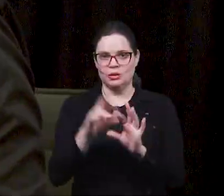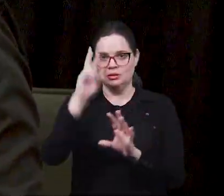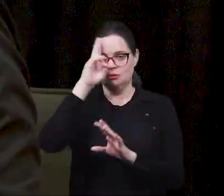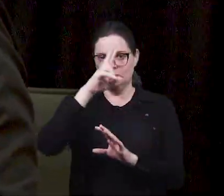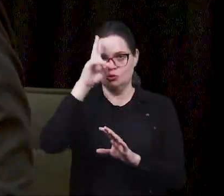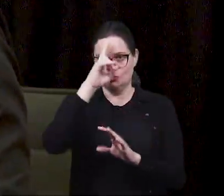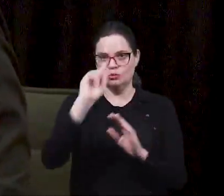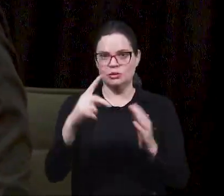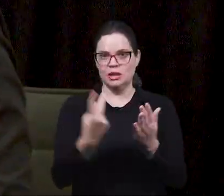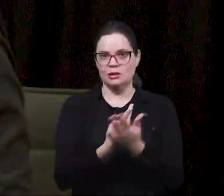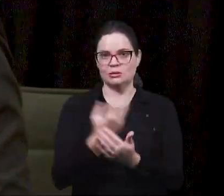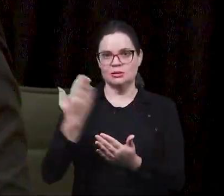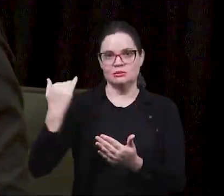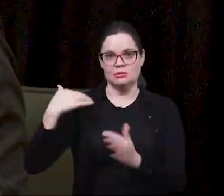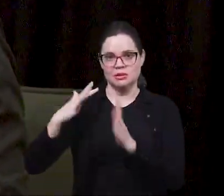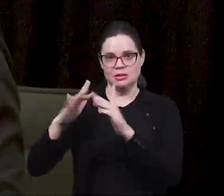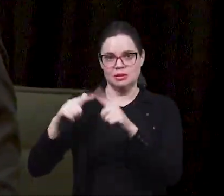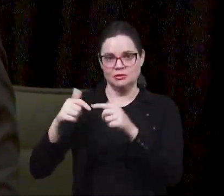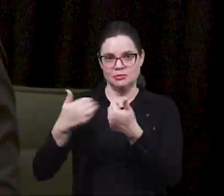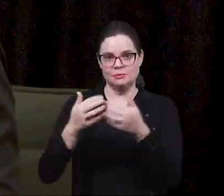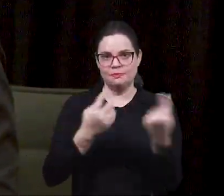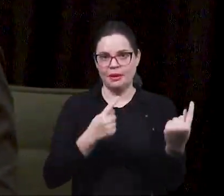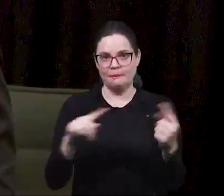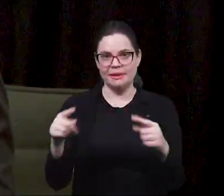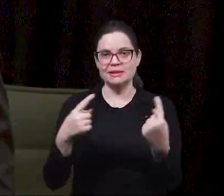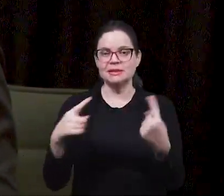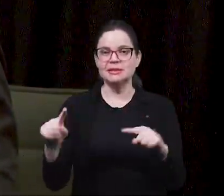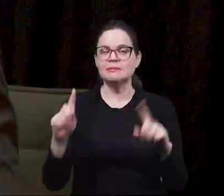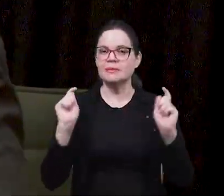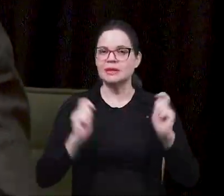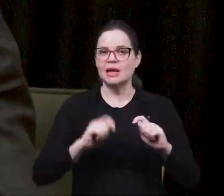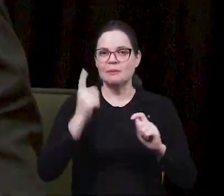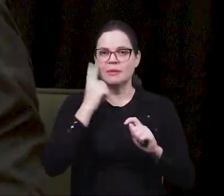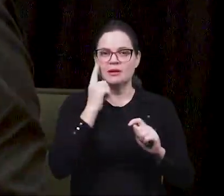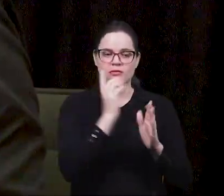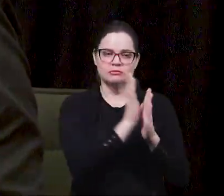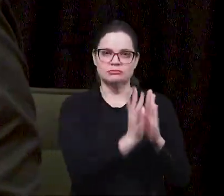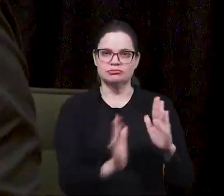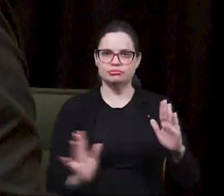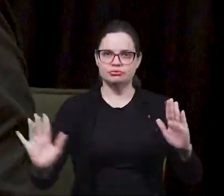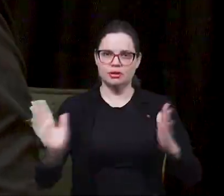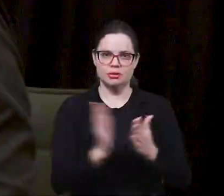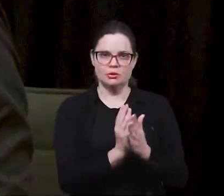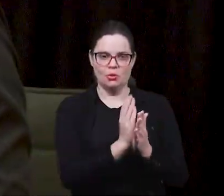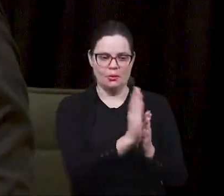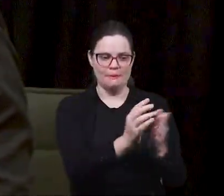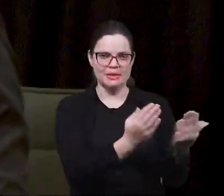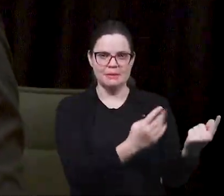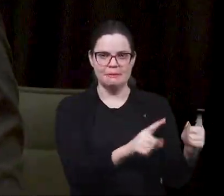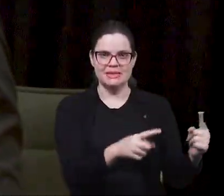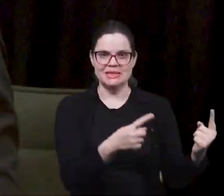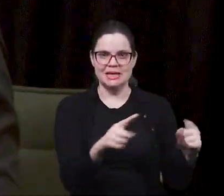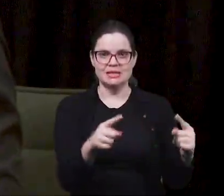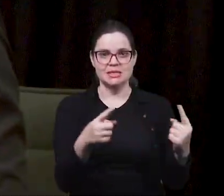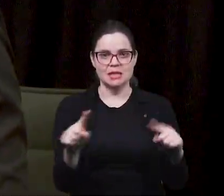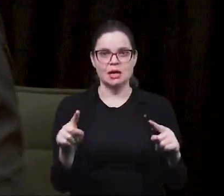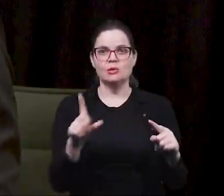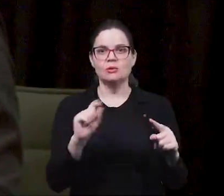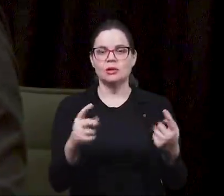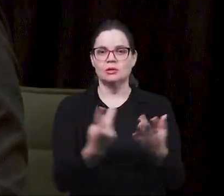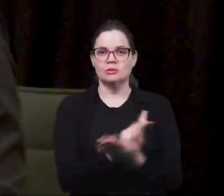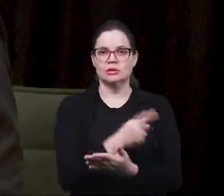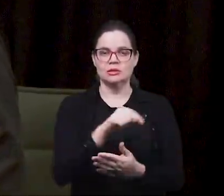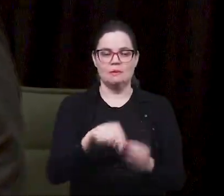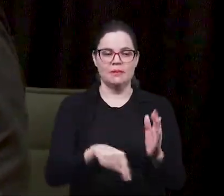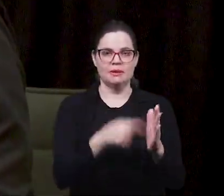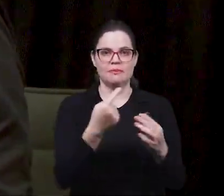da perseguição à igreja, nós conseguimos traçar desde os primórdios da perseguição que surgiu primeiramente com os